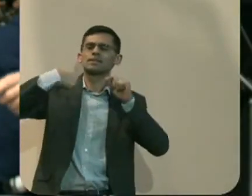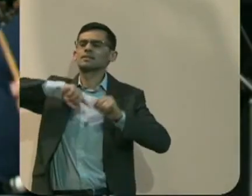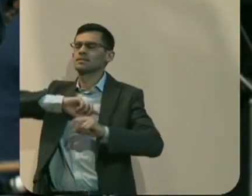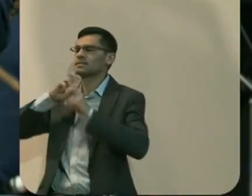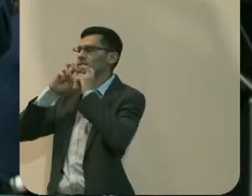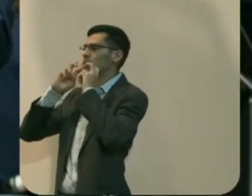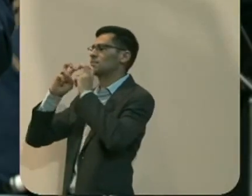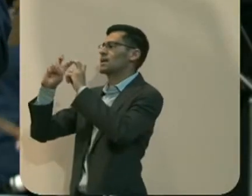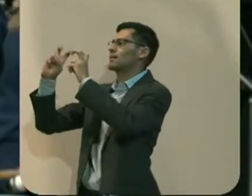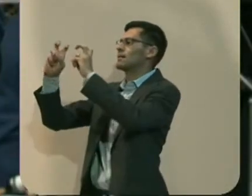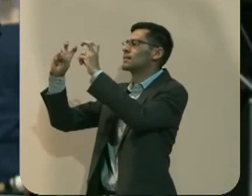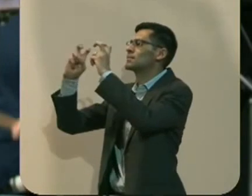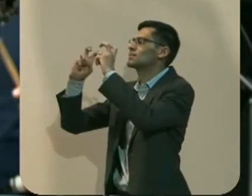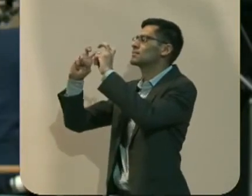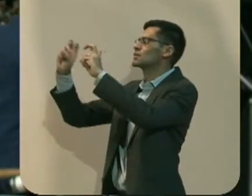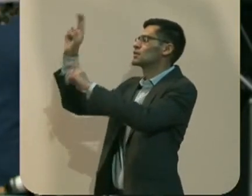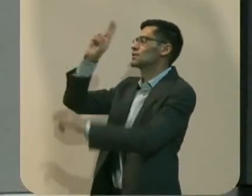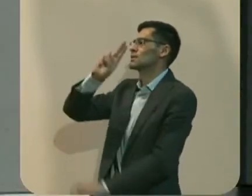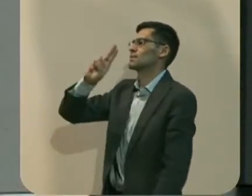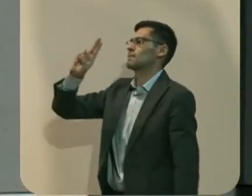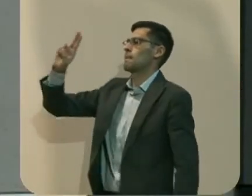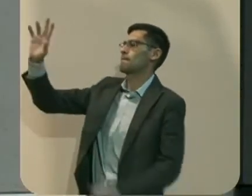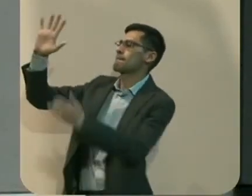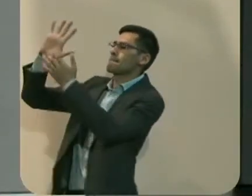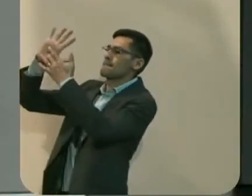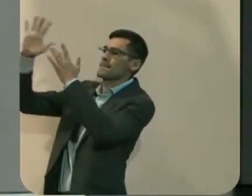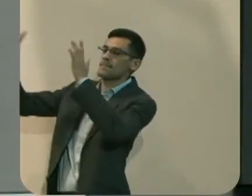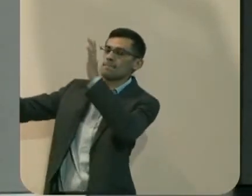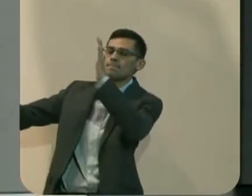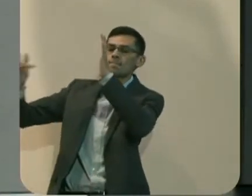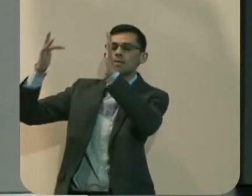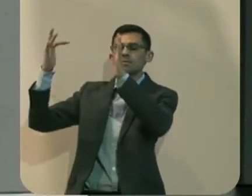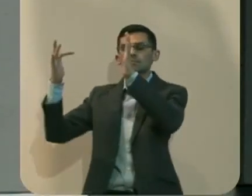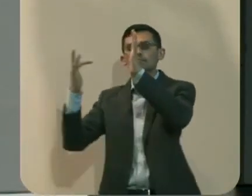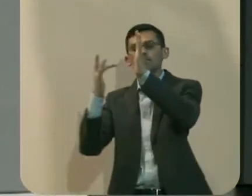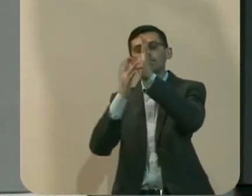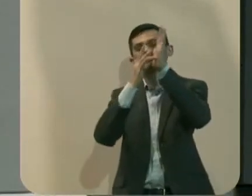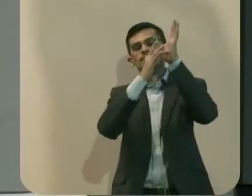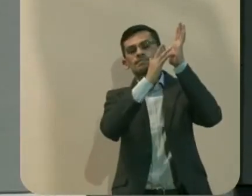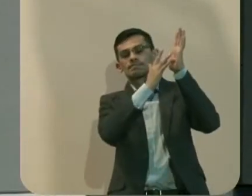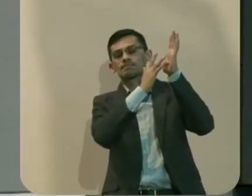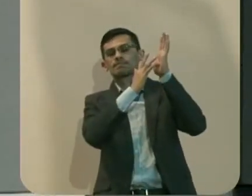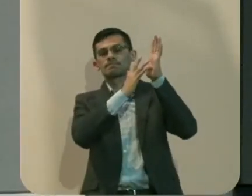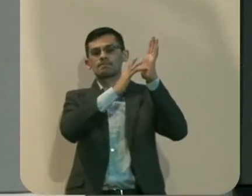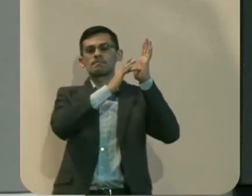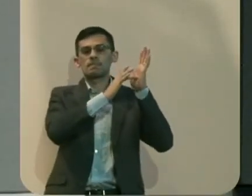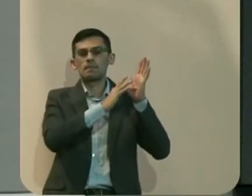Jesus. E clamamos o nome de Jesus.